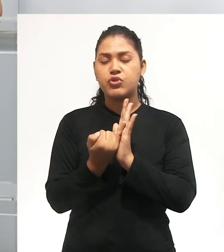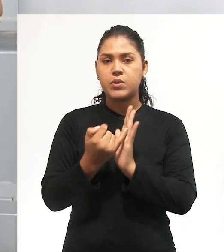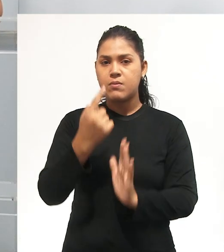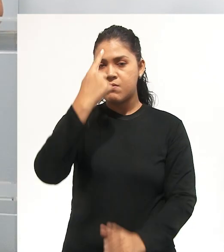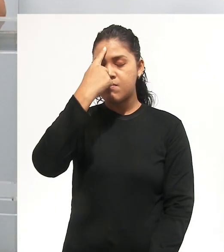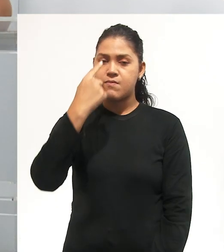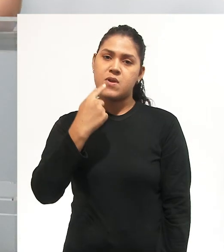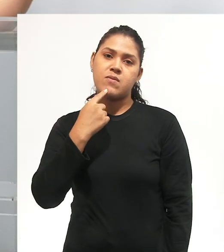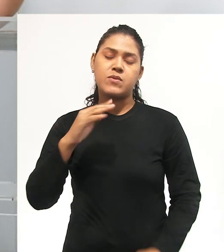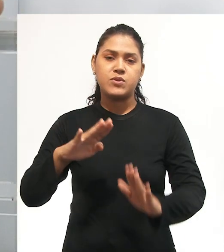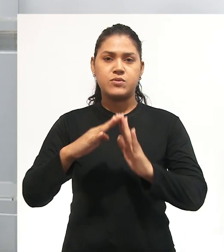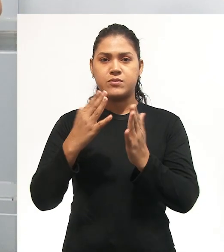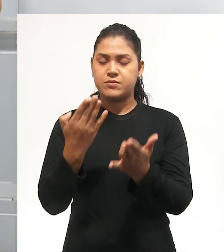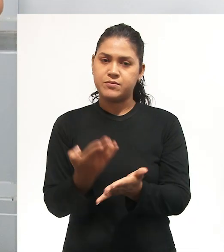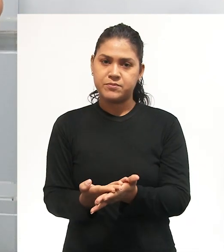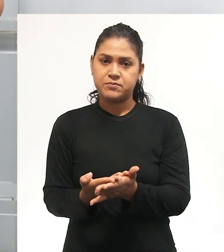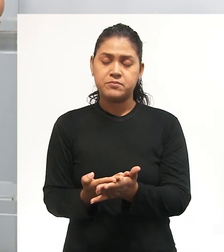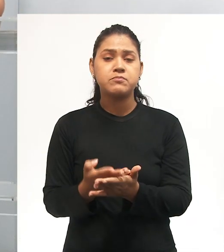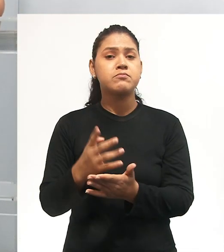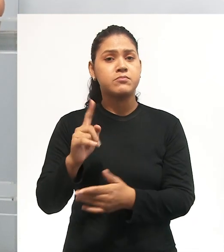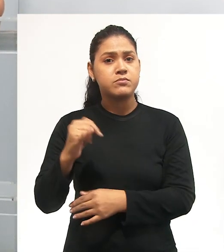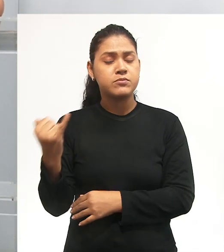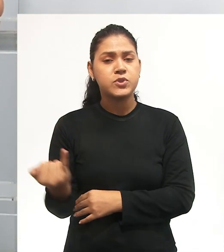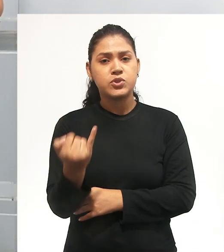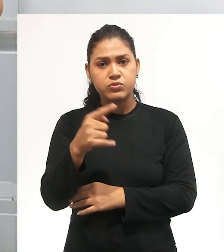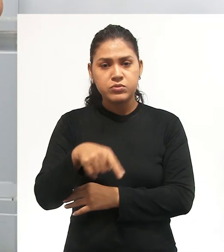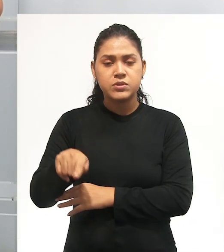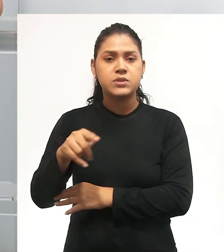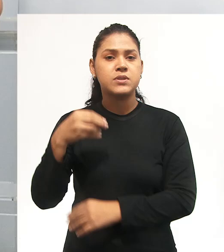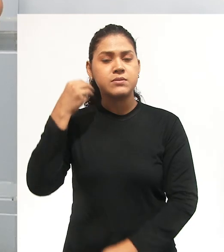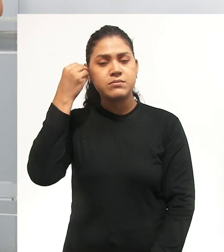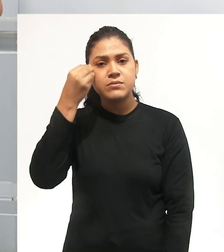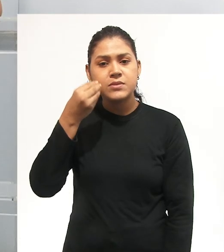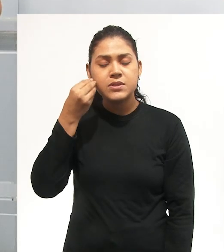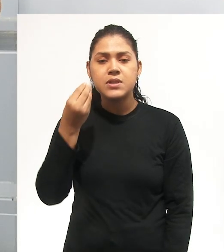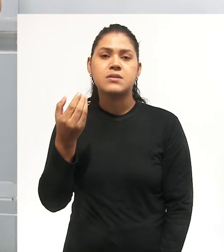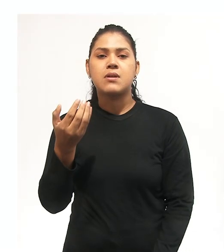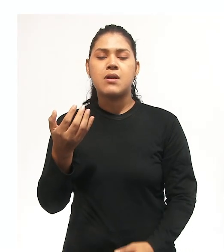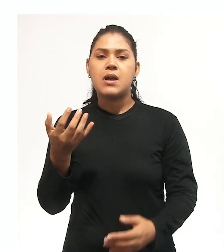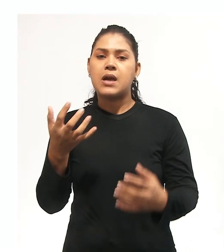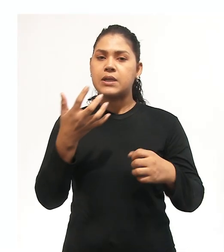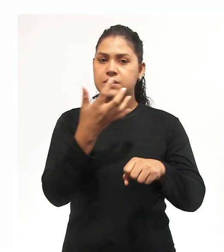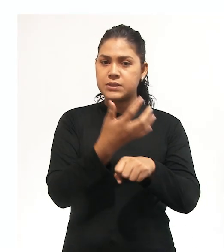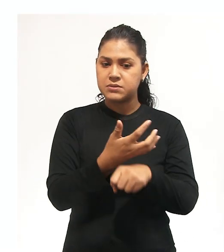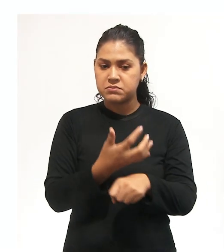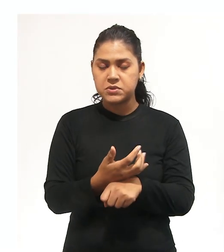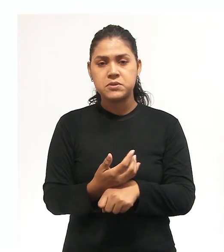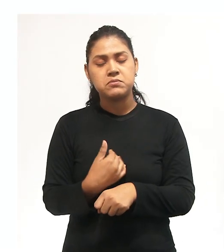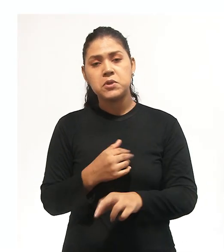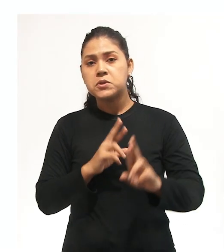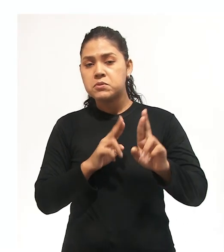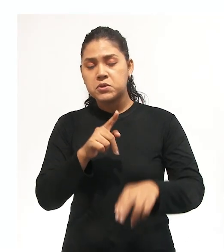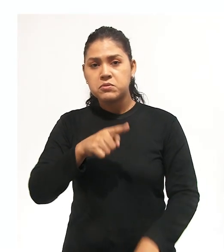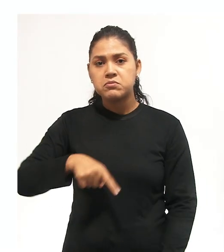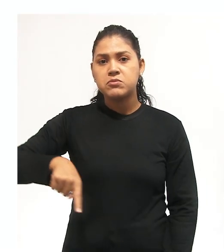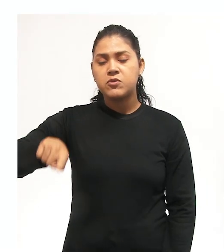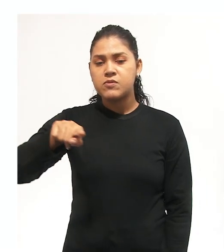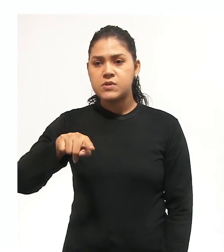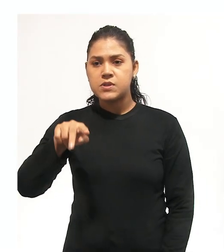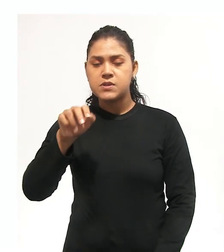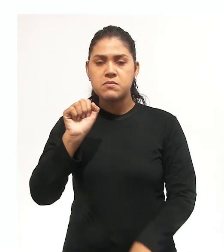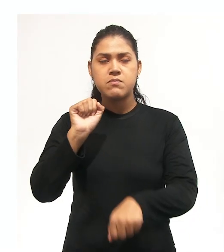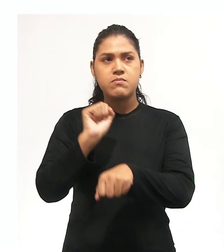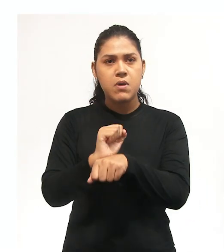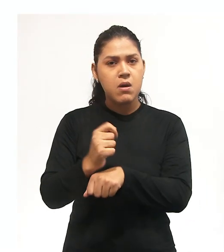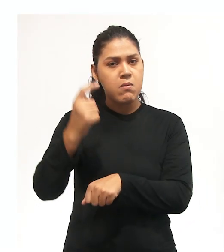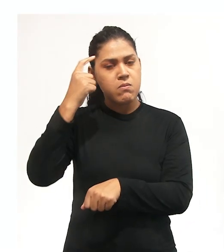integrador, mas principalmente a realidade em que você pode vivenciar no seu dia a dia. Então eu espero que você faça essa reflexão